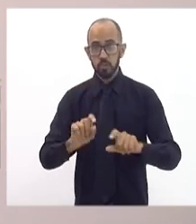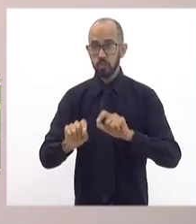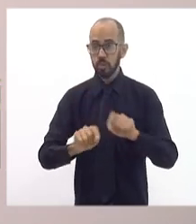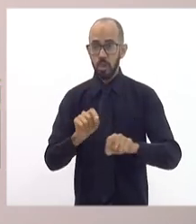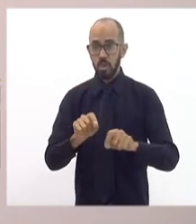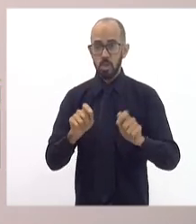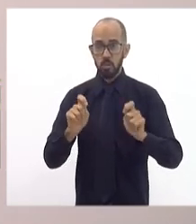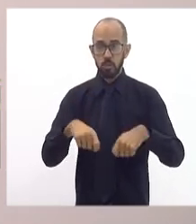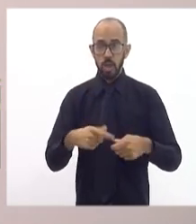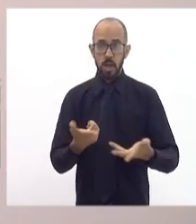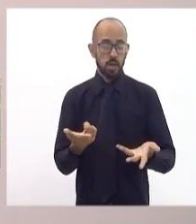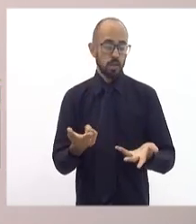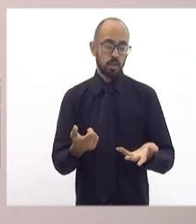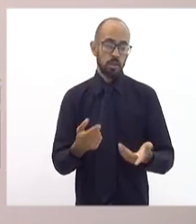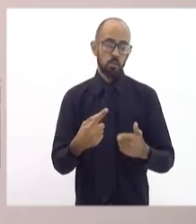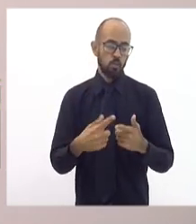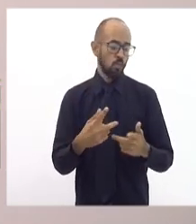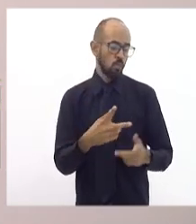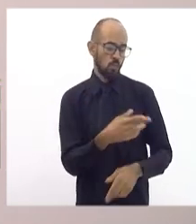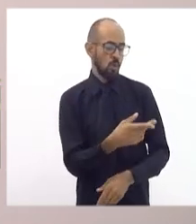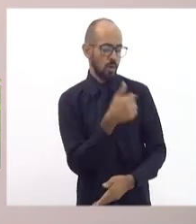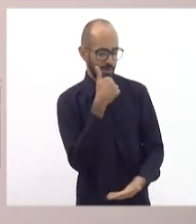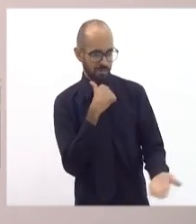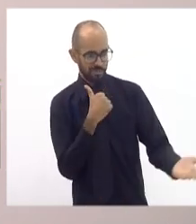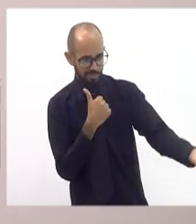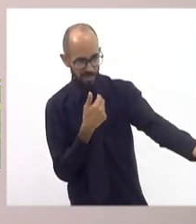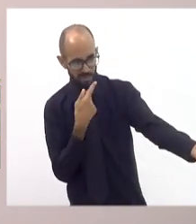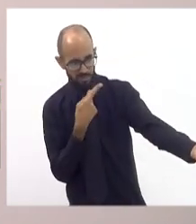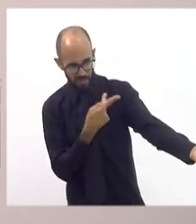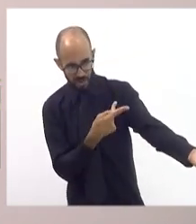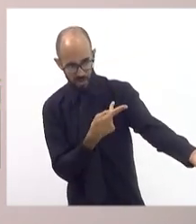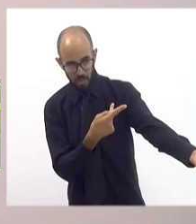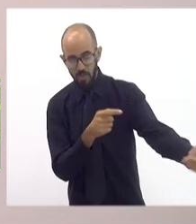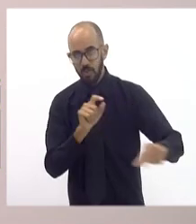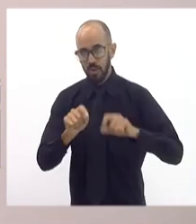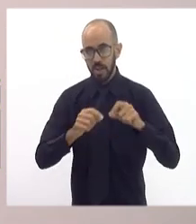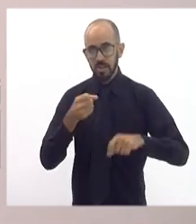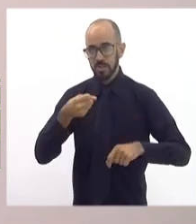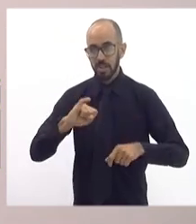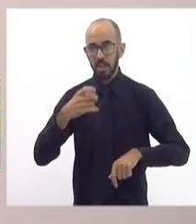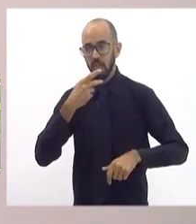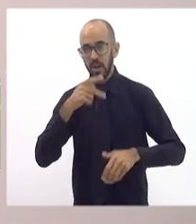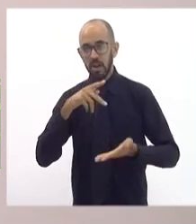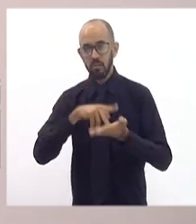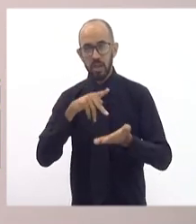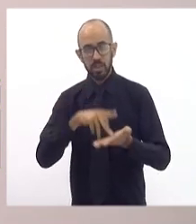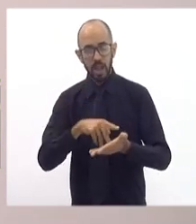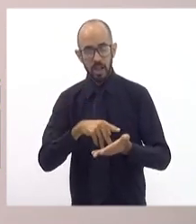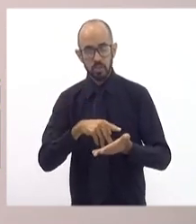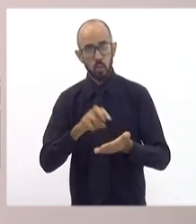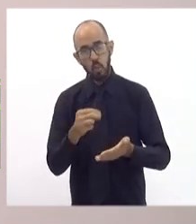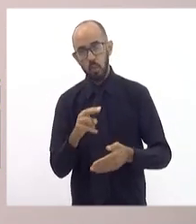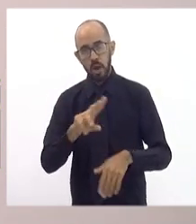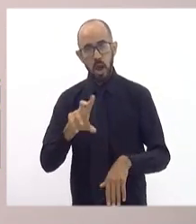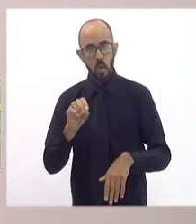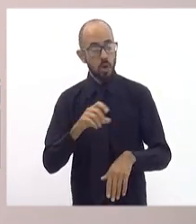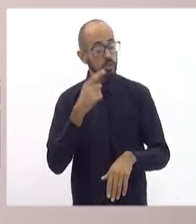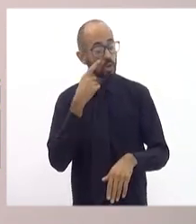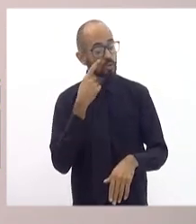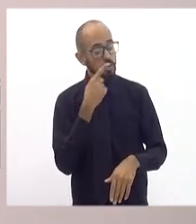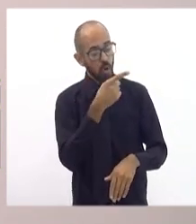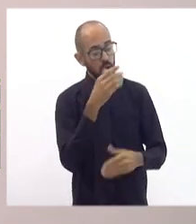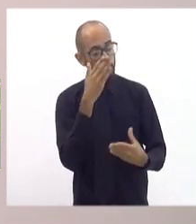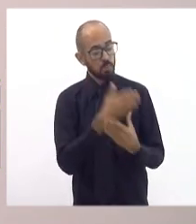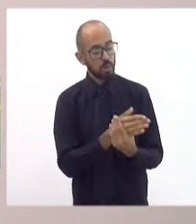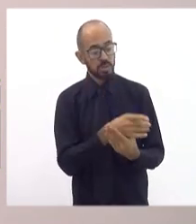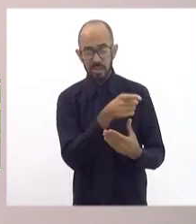do meu lado assim como a senhora E quem diz que é verdade ou não somos vocês mesmo porque só vocês olharam processo